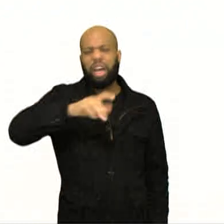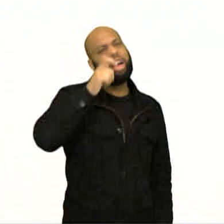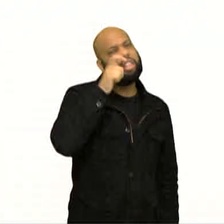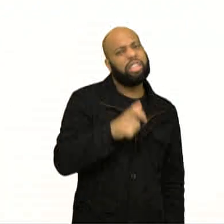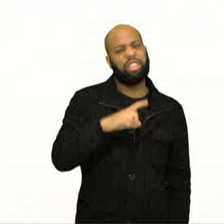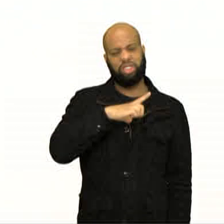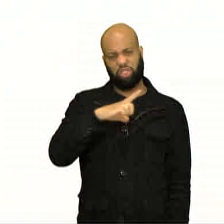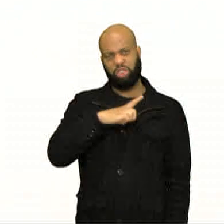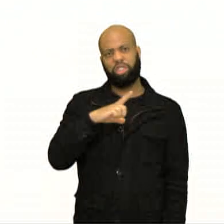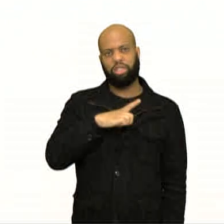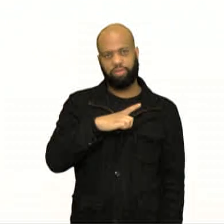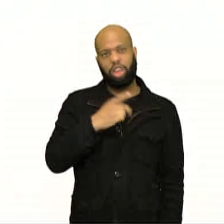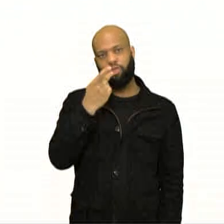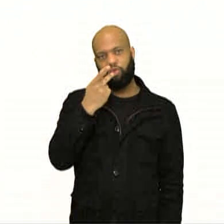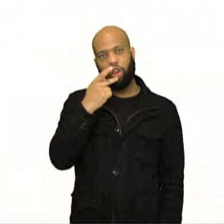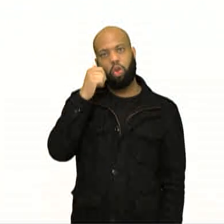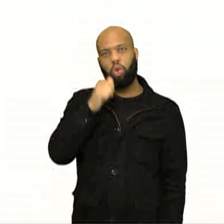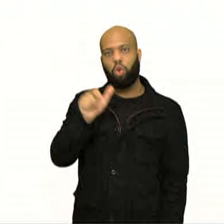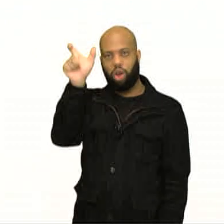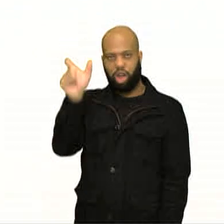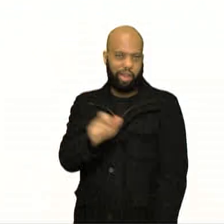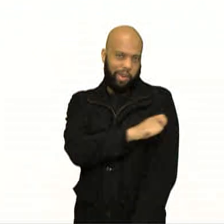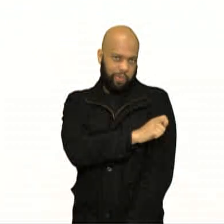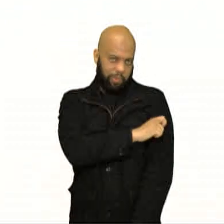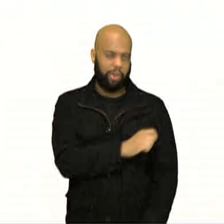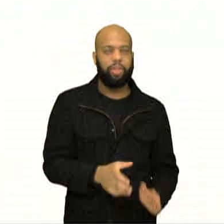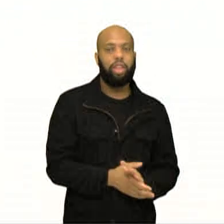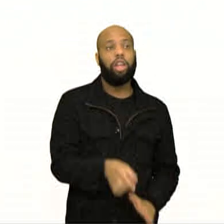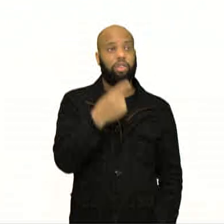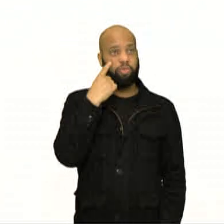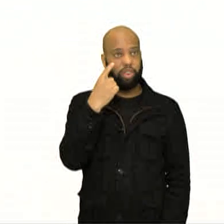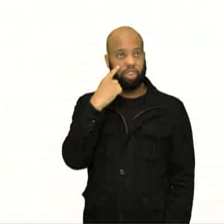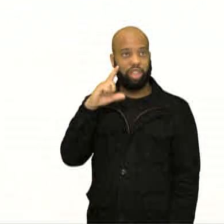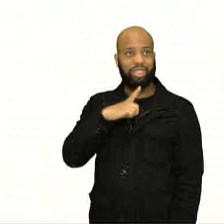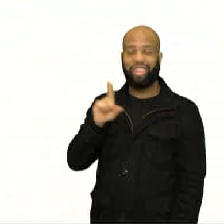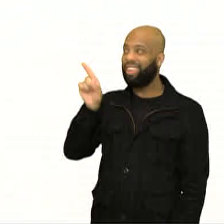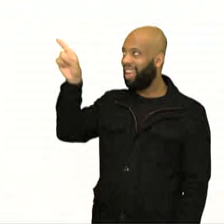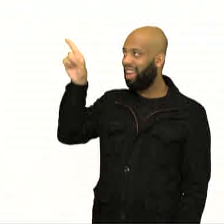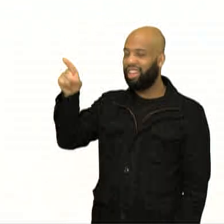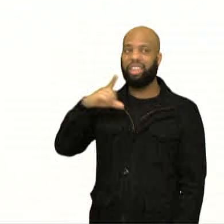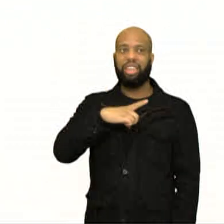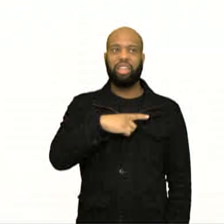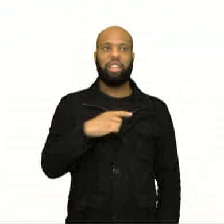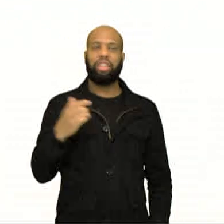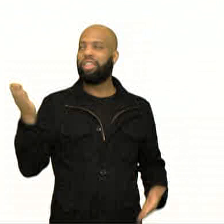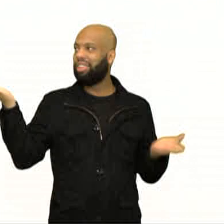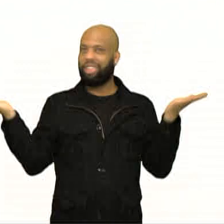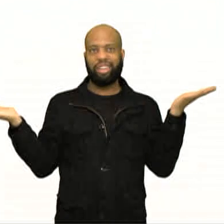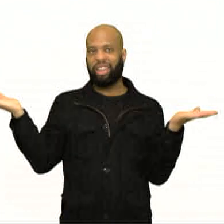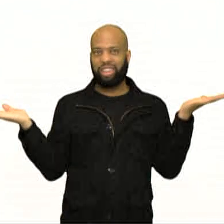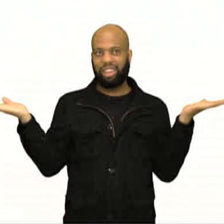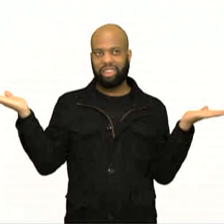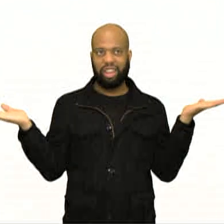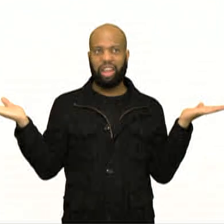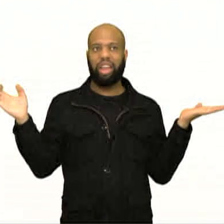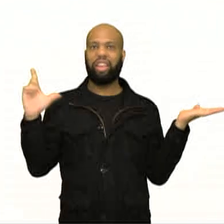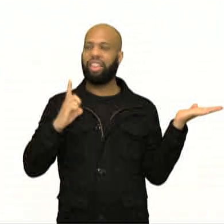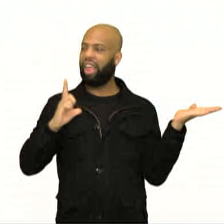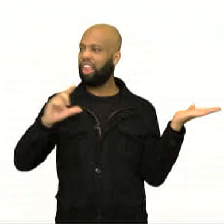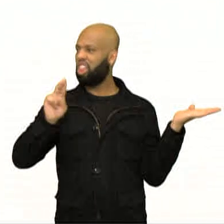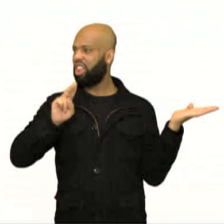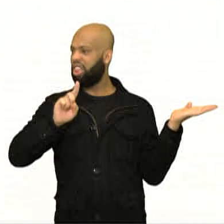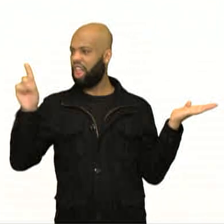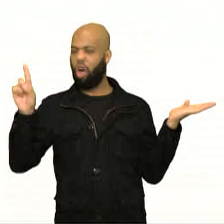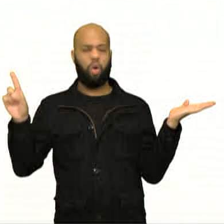muito, comenta Bianca, né? Observem na nossa iconografia, né, essa representação estilizada do sim e do